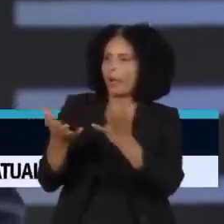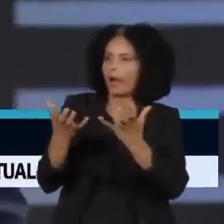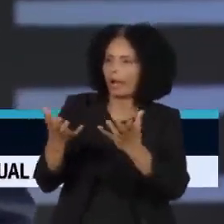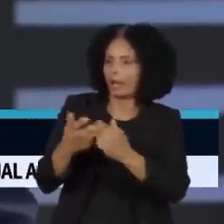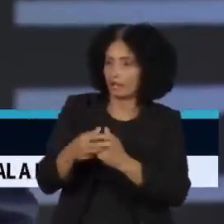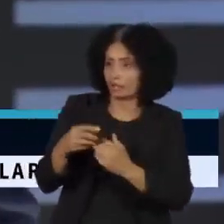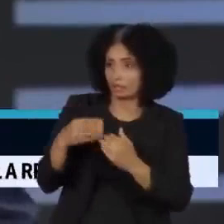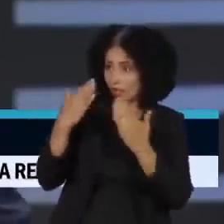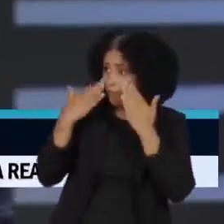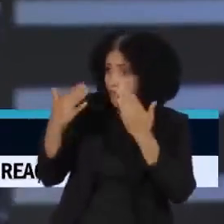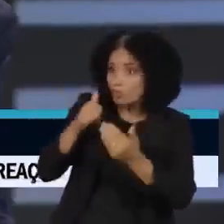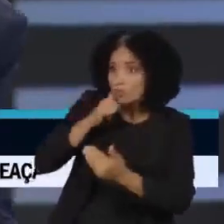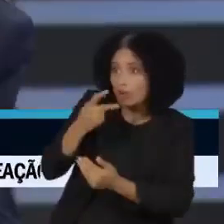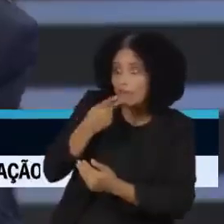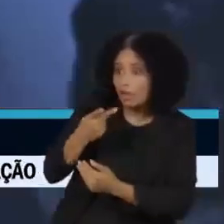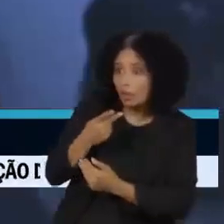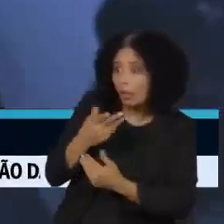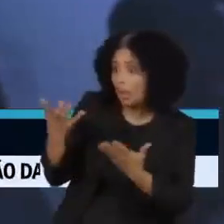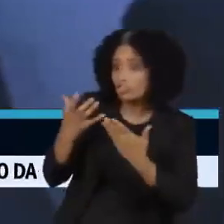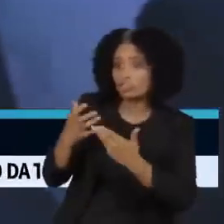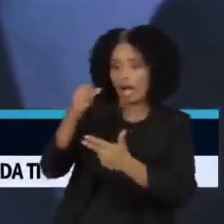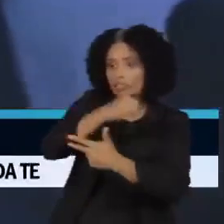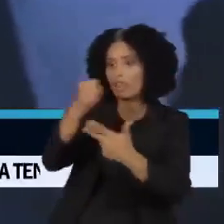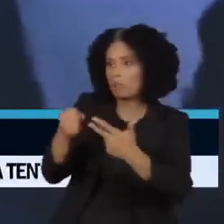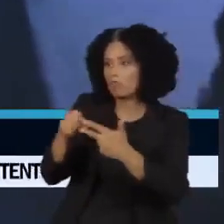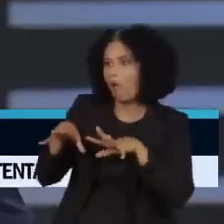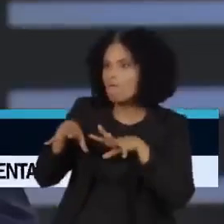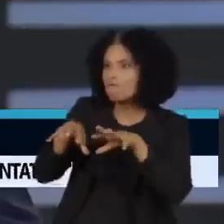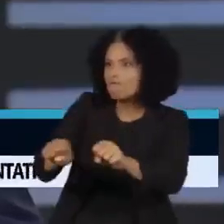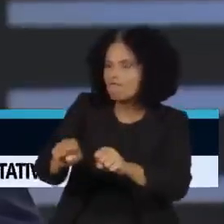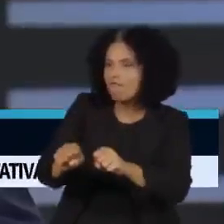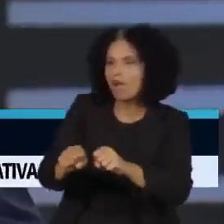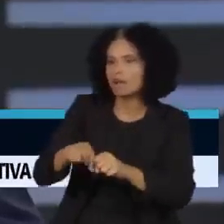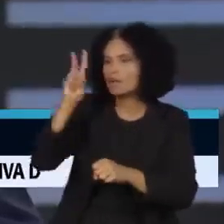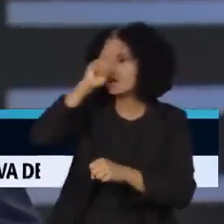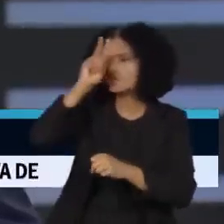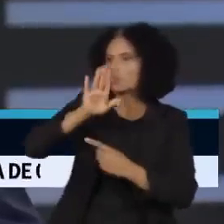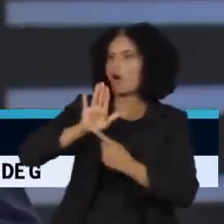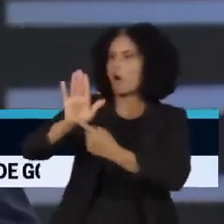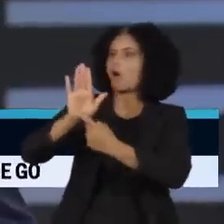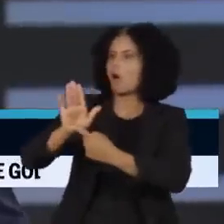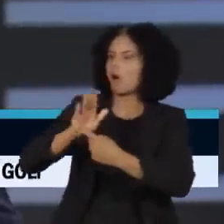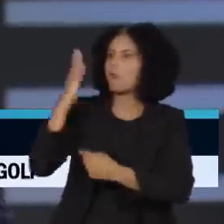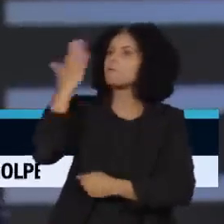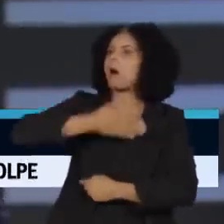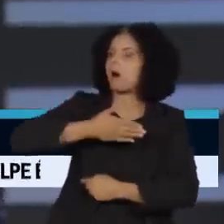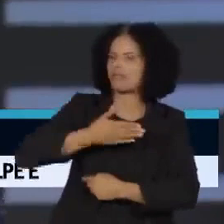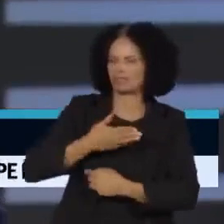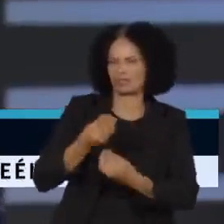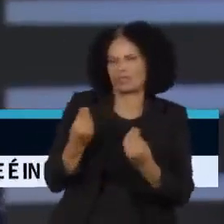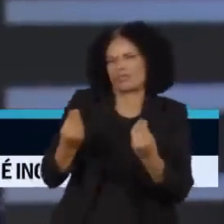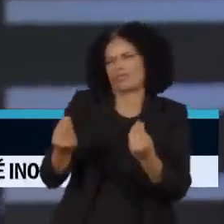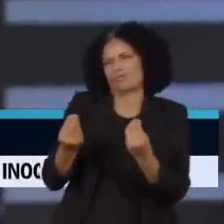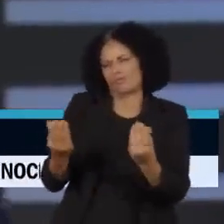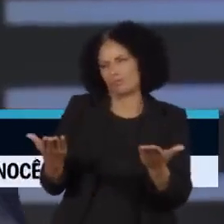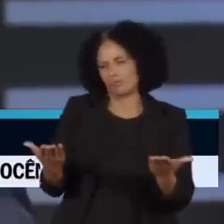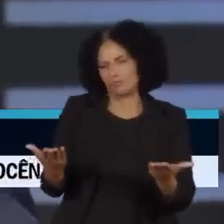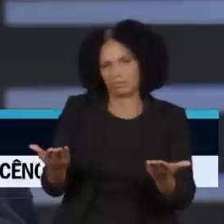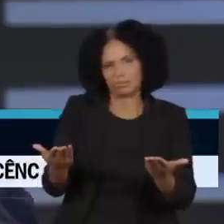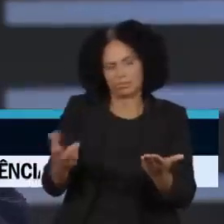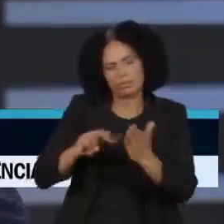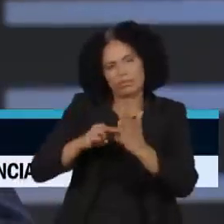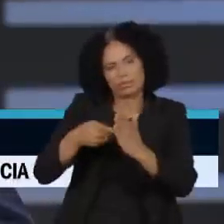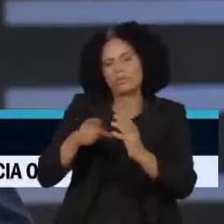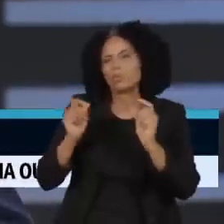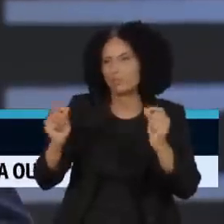poder ela ela tá fazendo história nós vamos fazer história fez a história da infâmia a história da Infame então a questão que você coloca